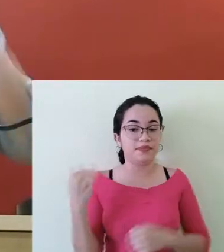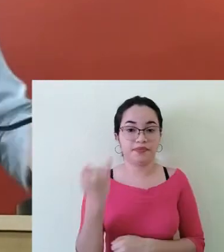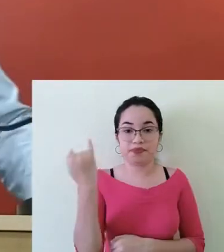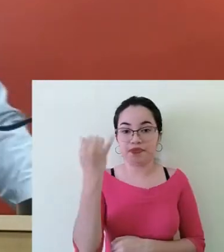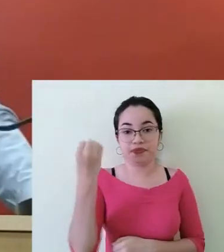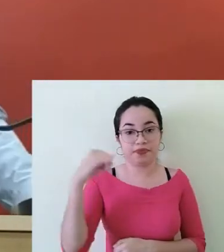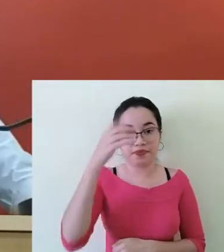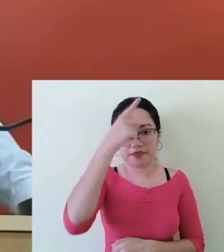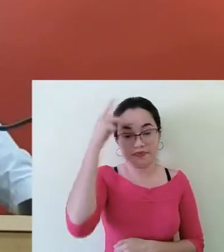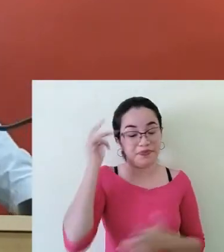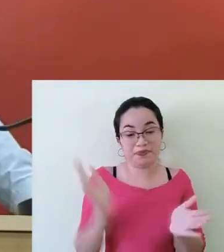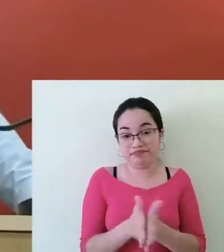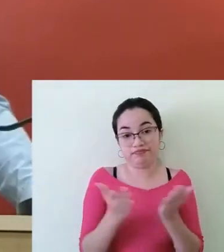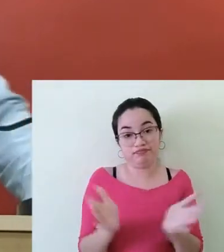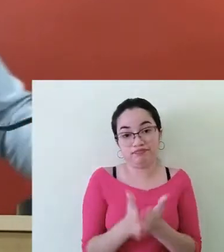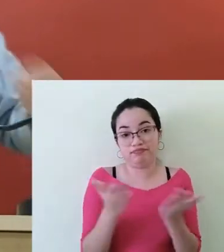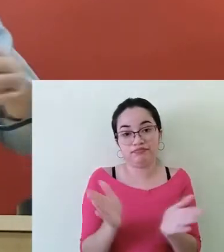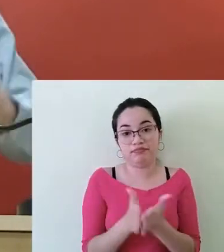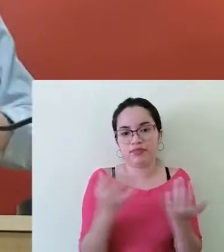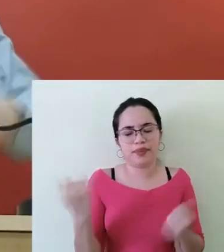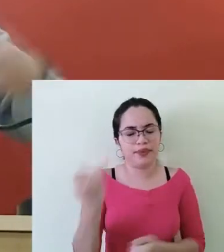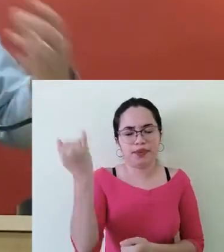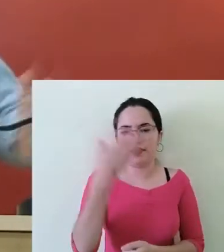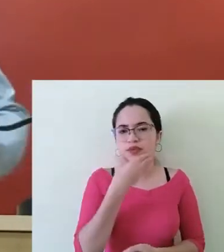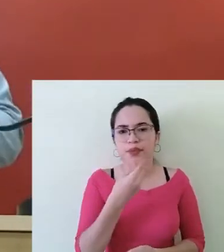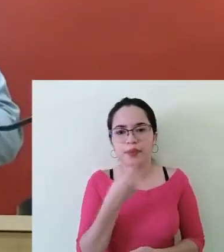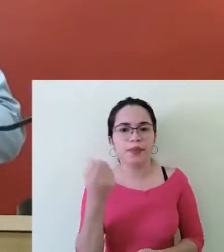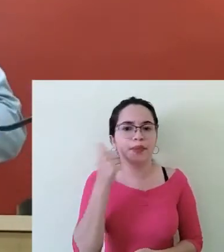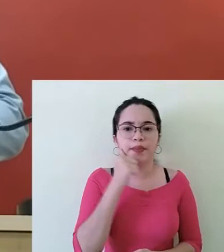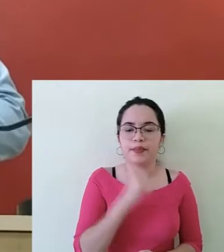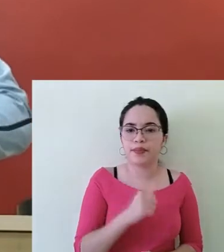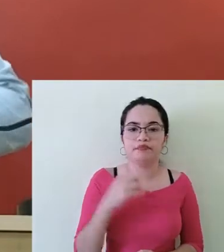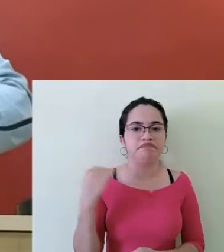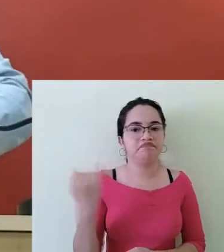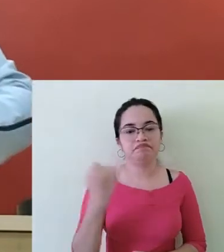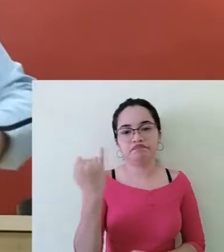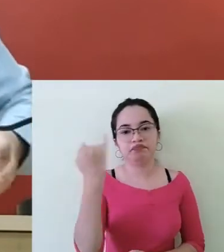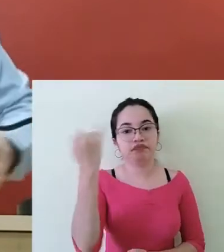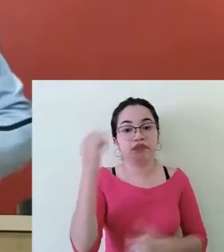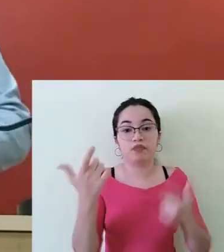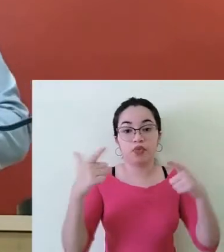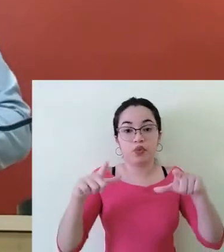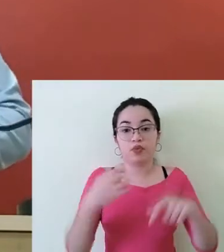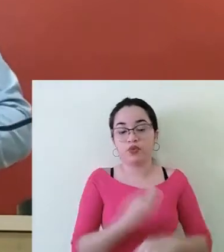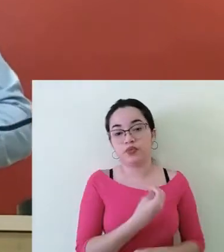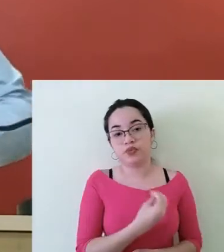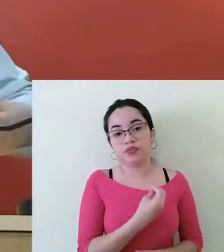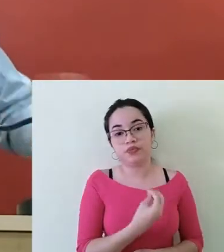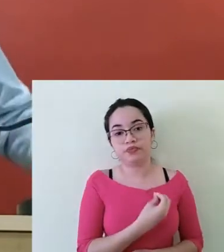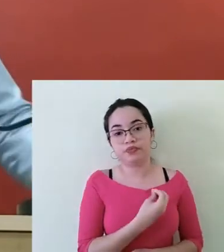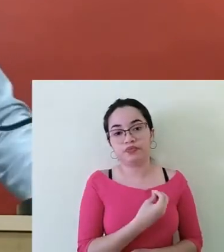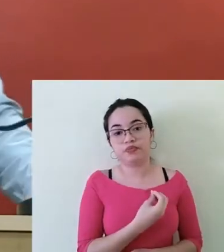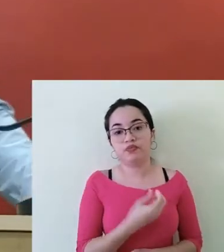não importa se uma pessoa é pobre, não importa se é homem, mulher, não importa aonde ela